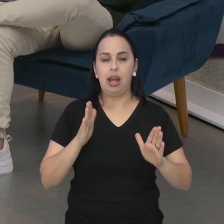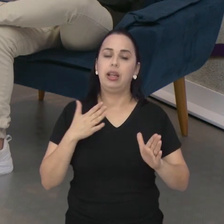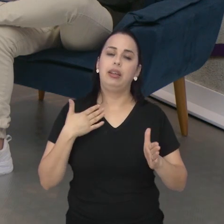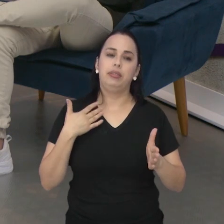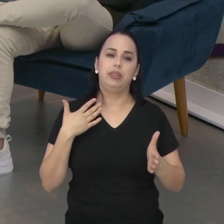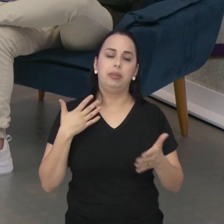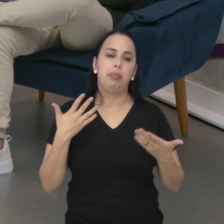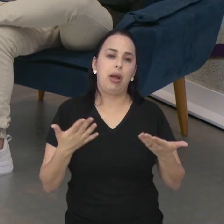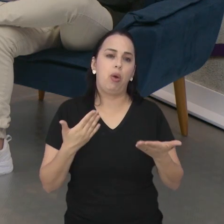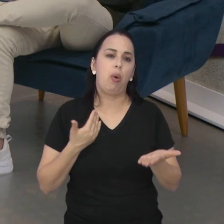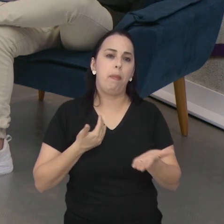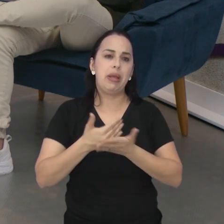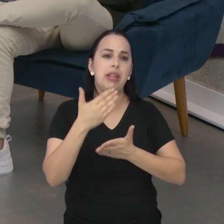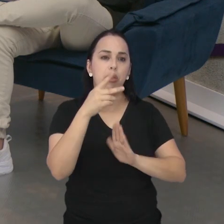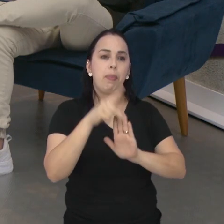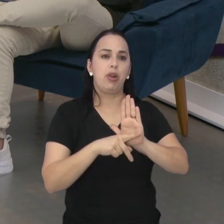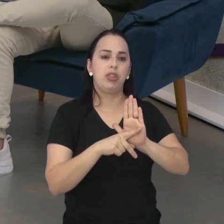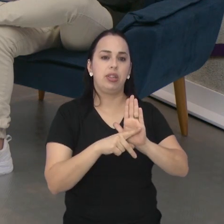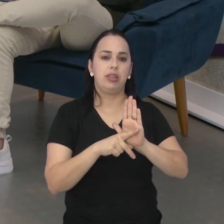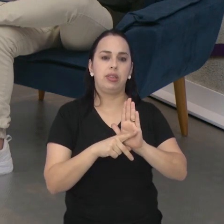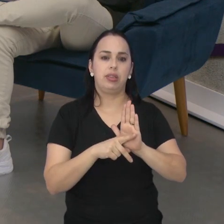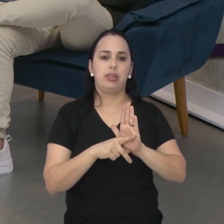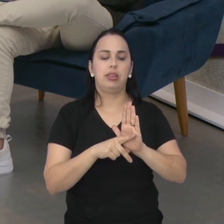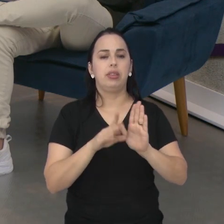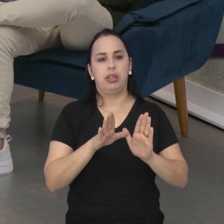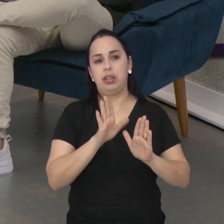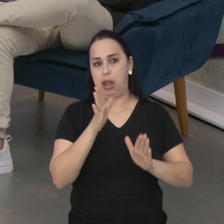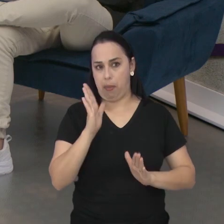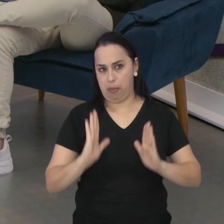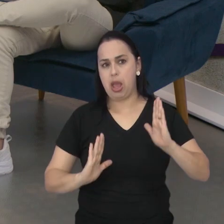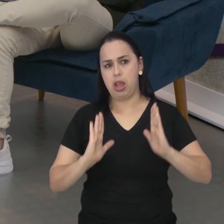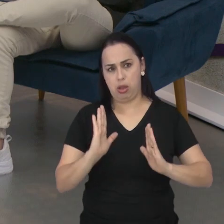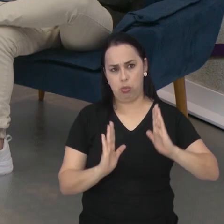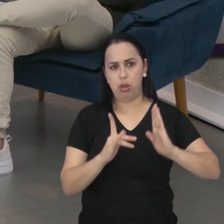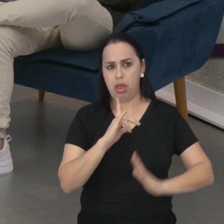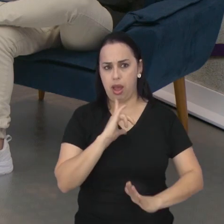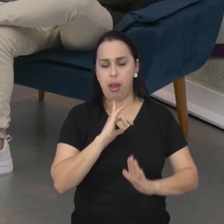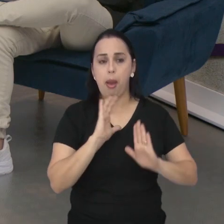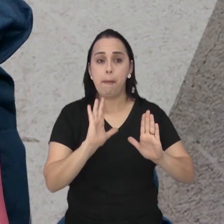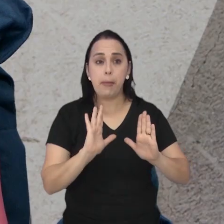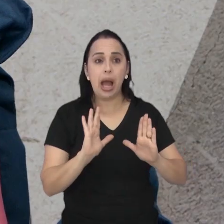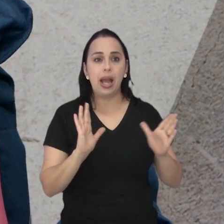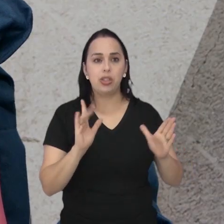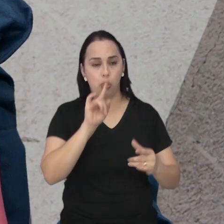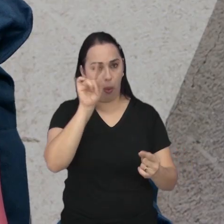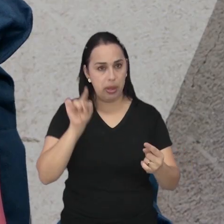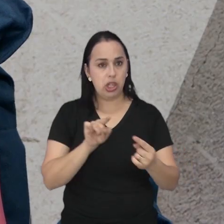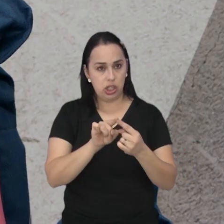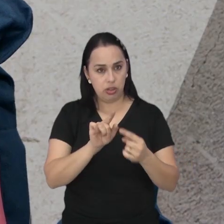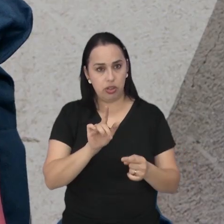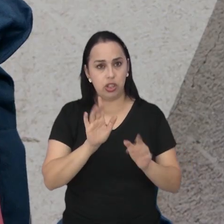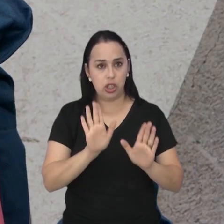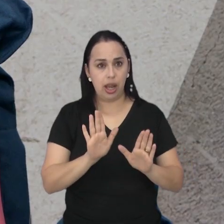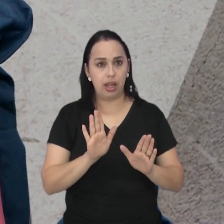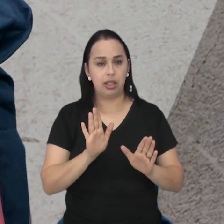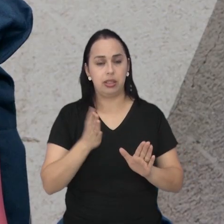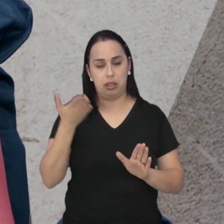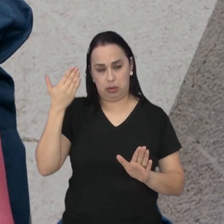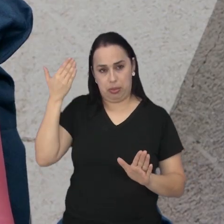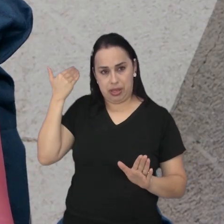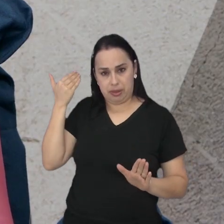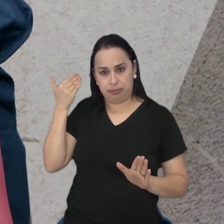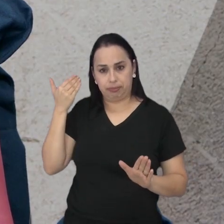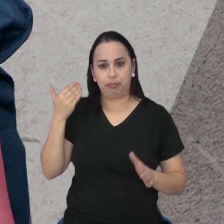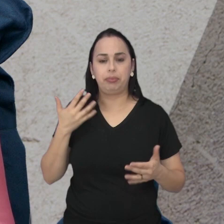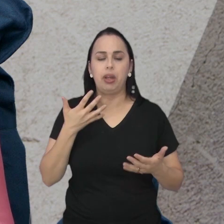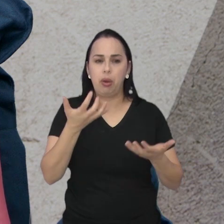passei para chegar, que eu olhei, levou, né, um certo tempo para chegar, mas eu já tinha esse objetivo de um tempo